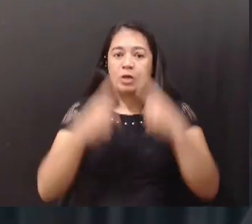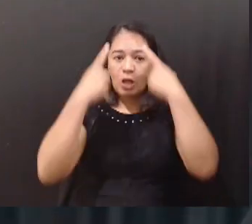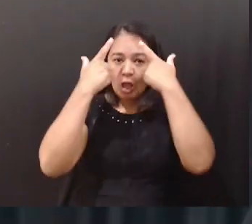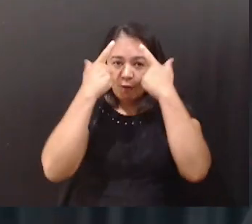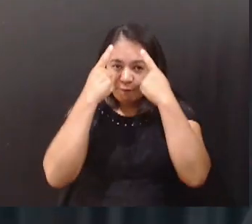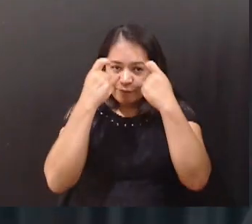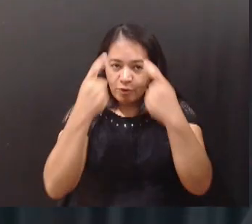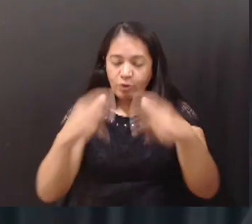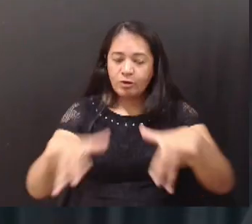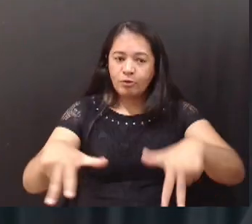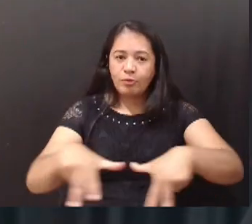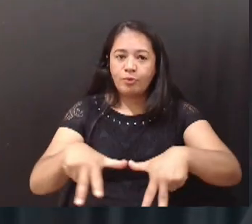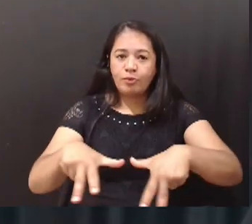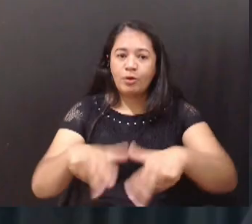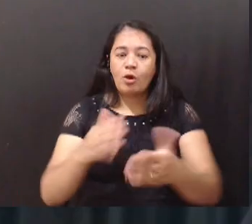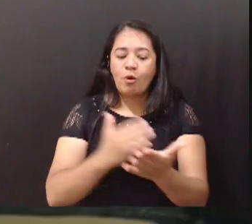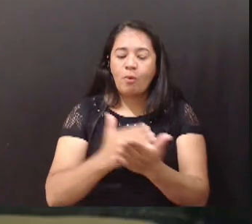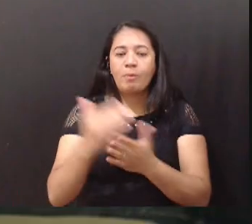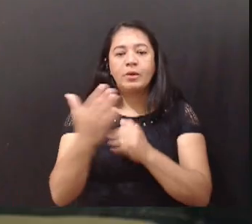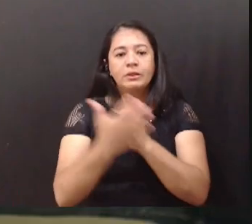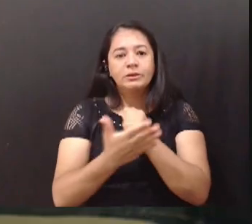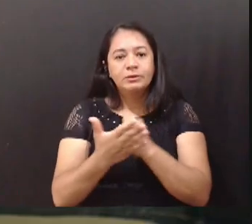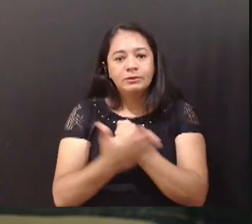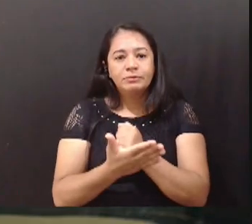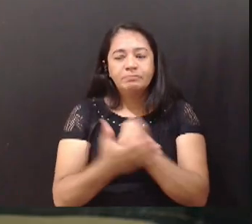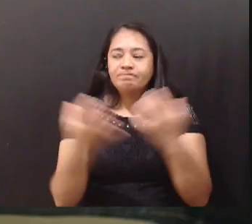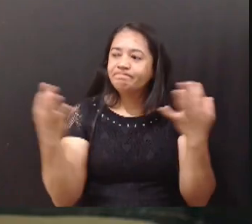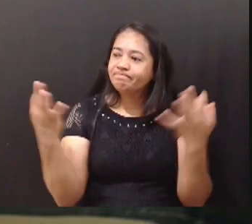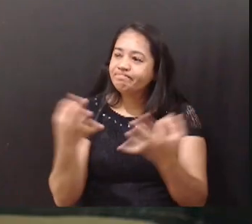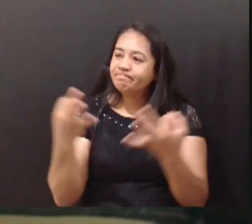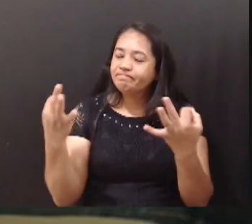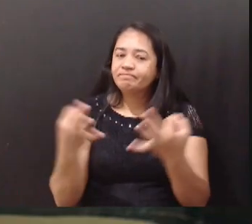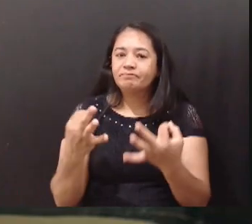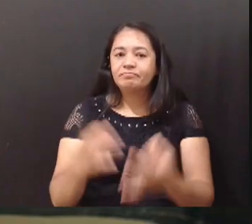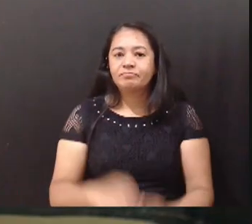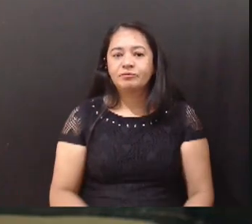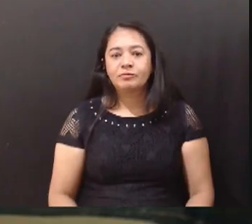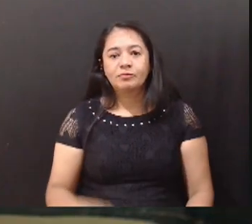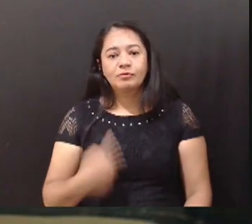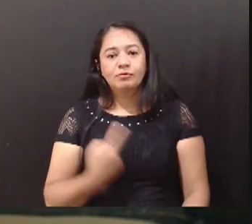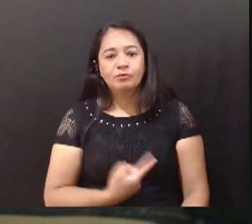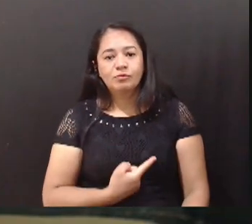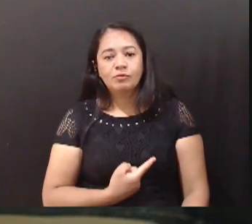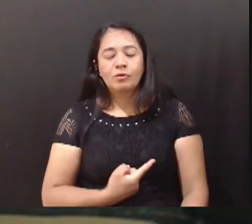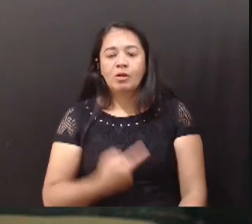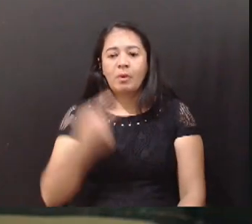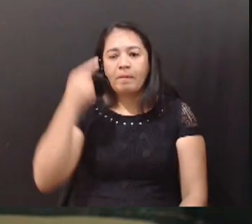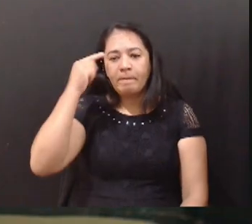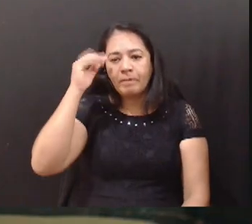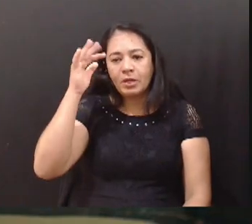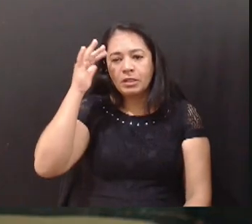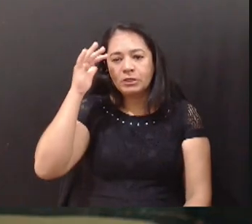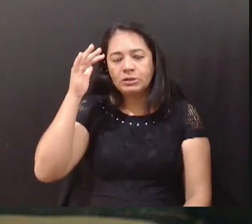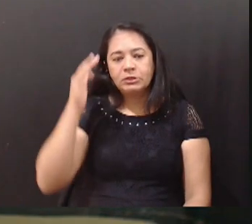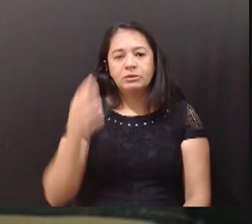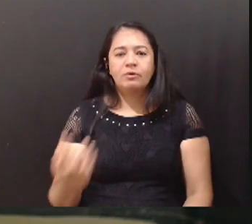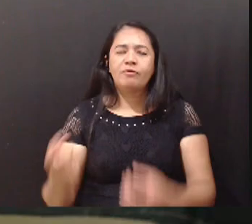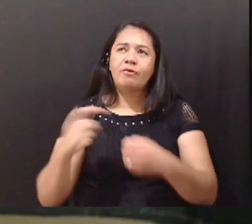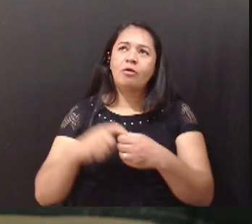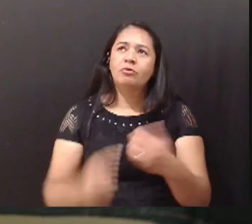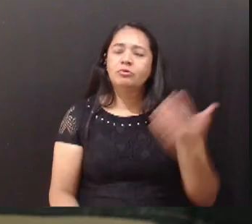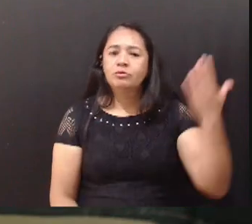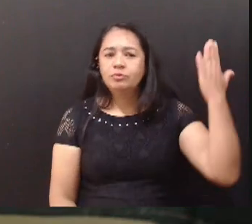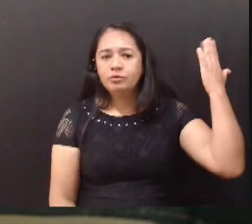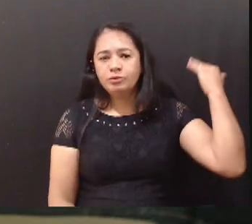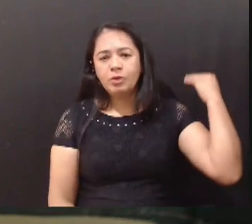da base. Perfeito, né? Faz a gente parar, pensar, analisar, voltar lá atrás, como